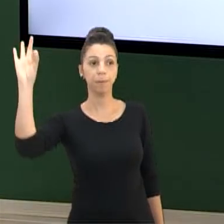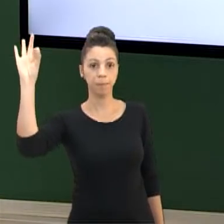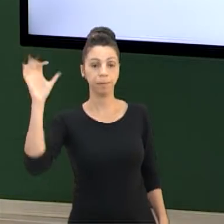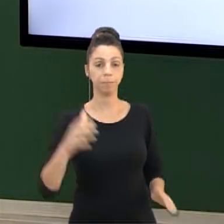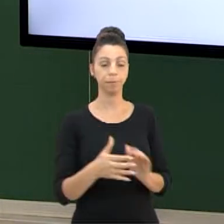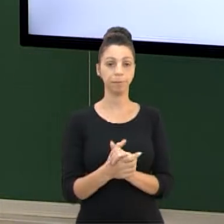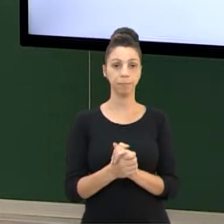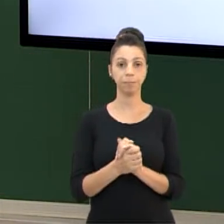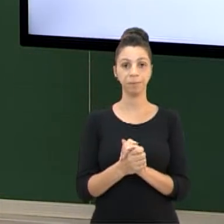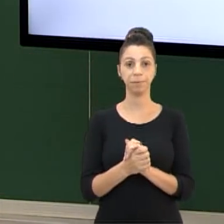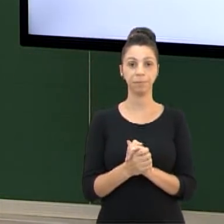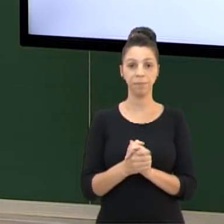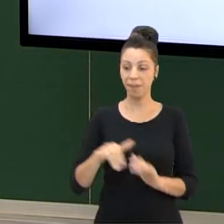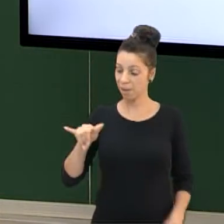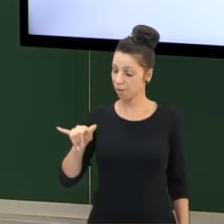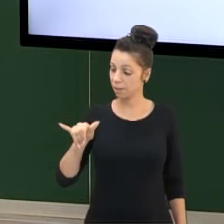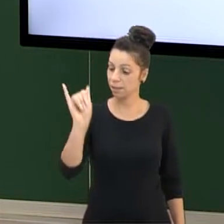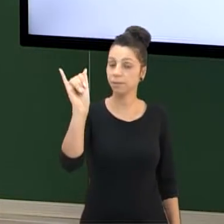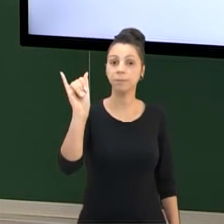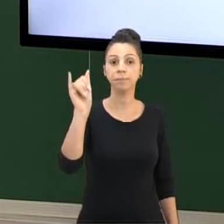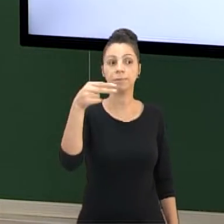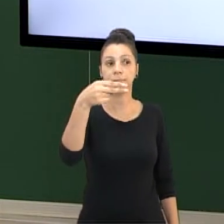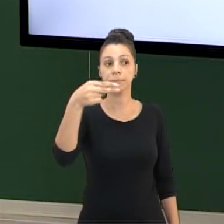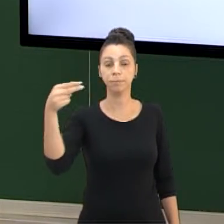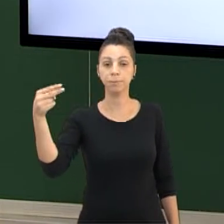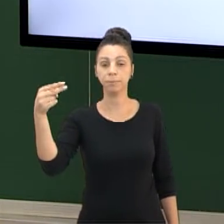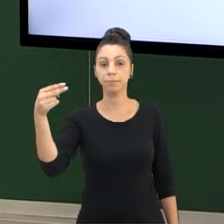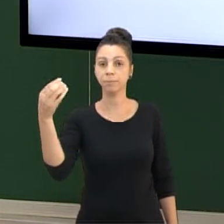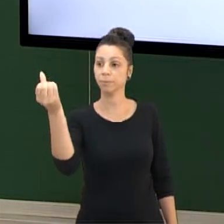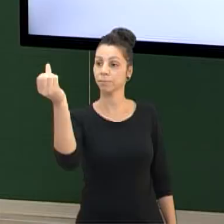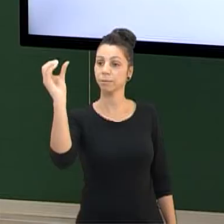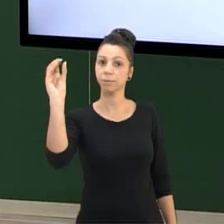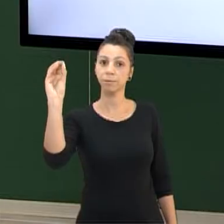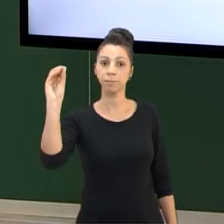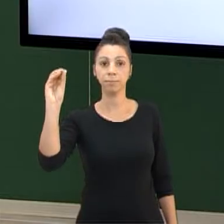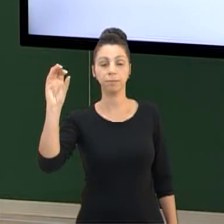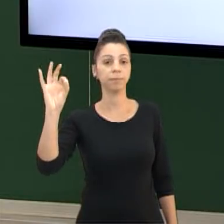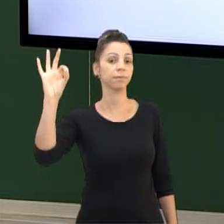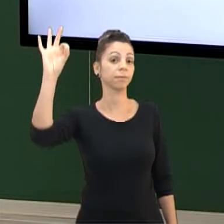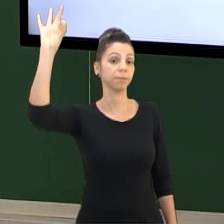será 180 menos 120, 60